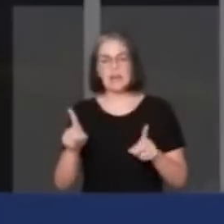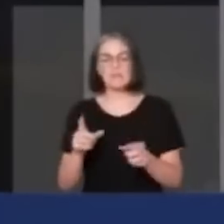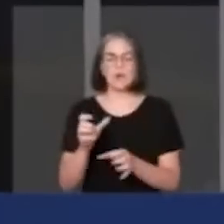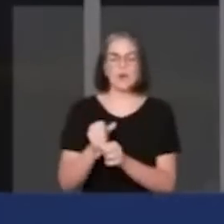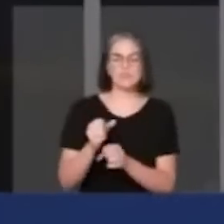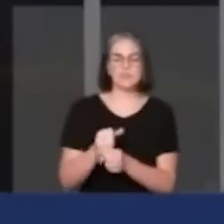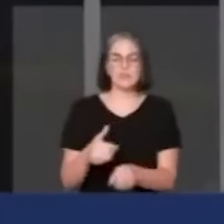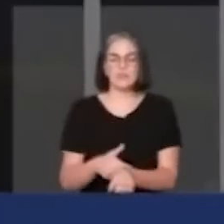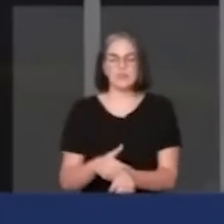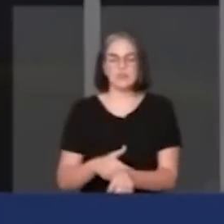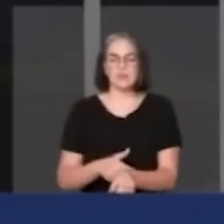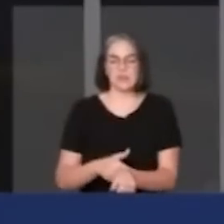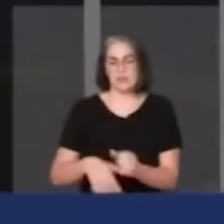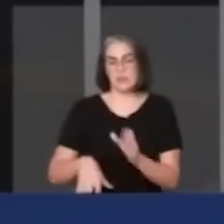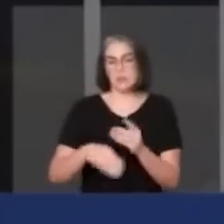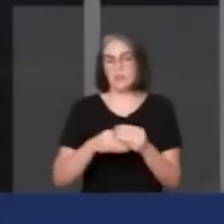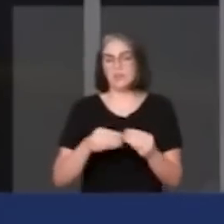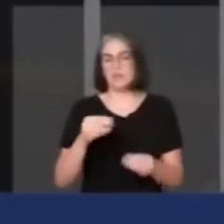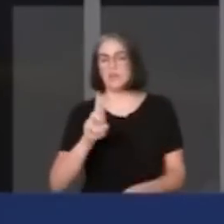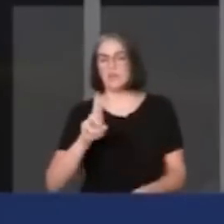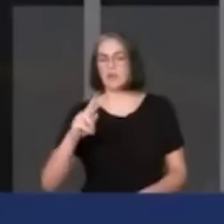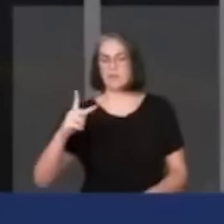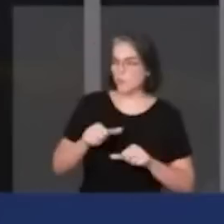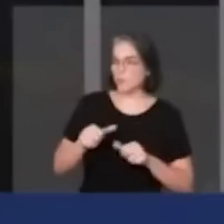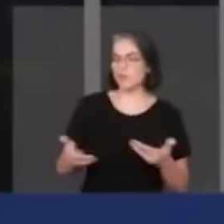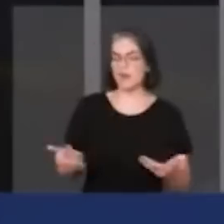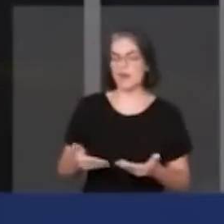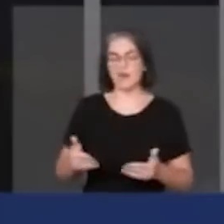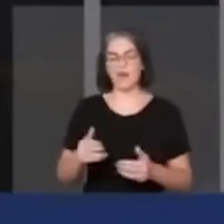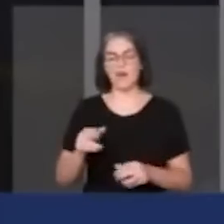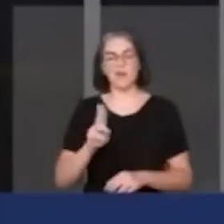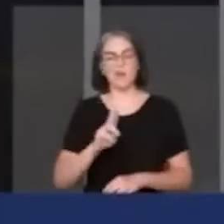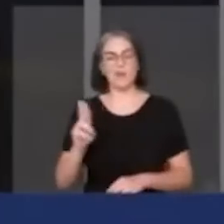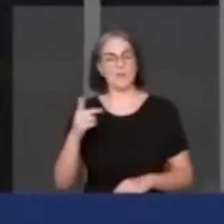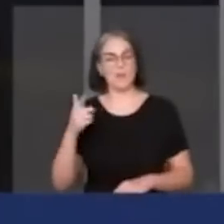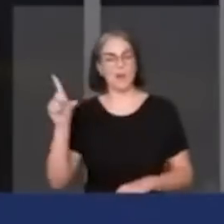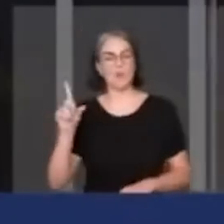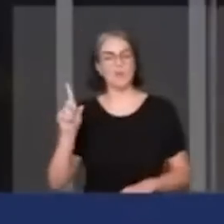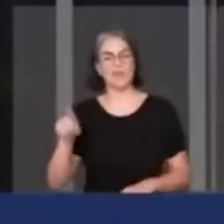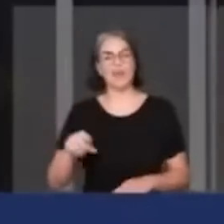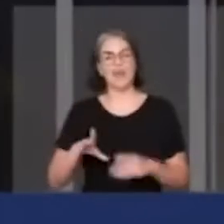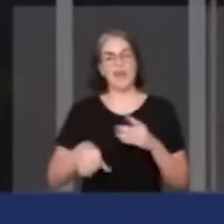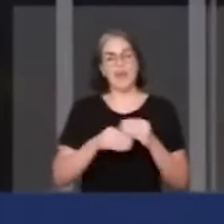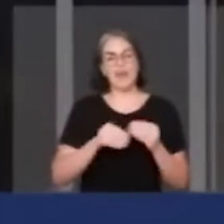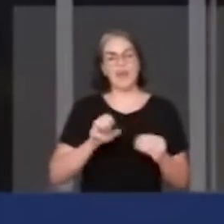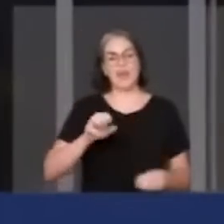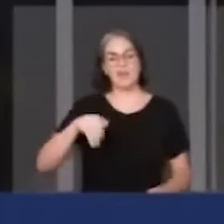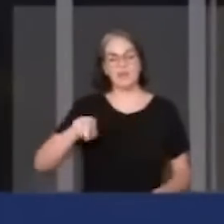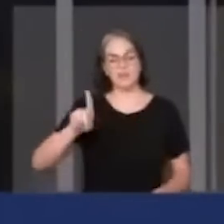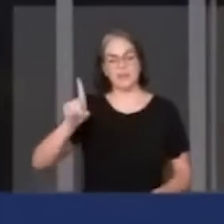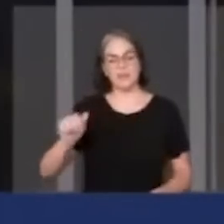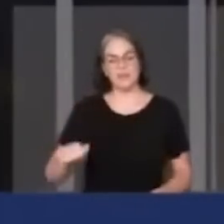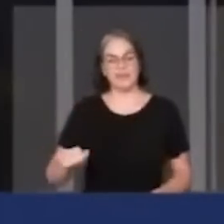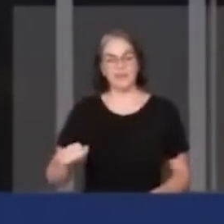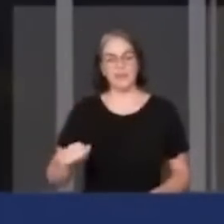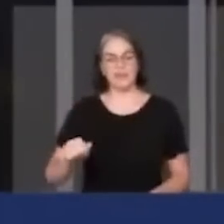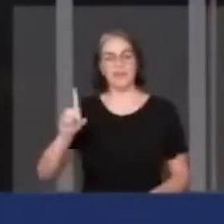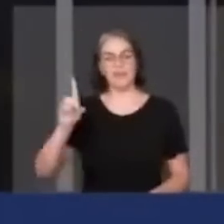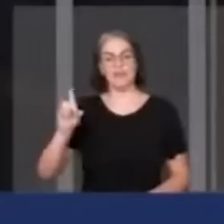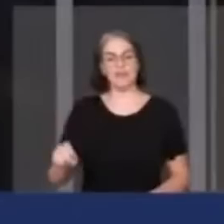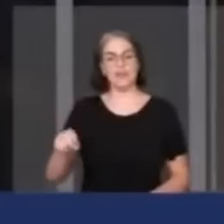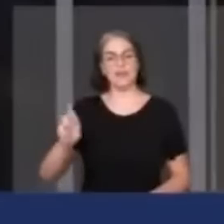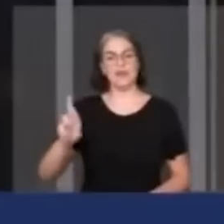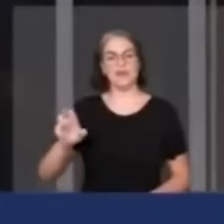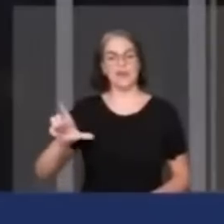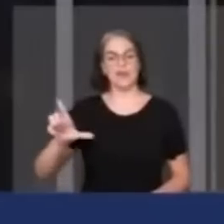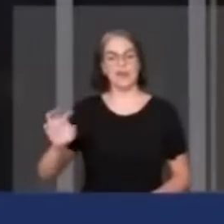RP9, tecnicamente, aqui da nossa casa. Vamos chamar emendas de relator. Na prática, o que isso significa? Obrigado, Jair.